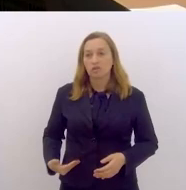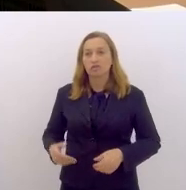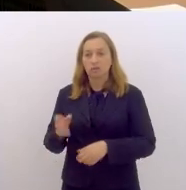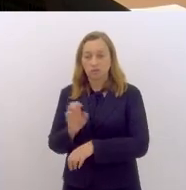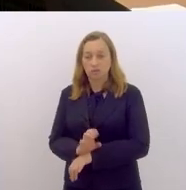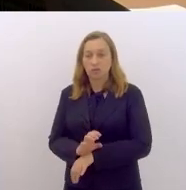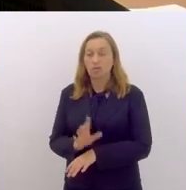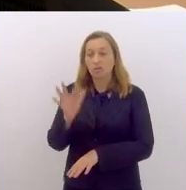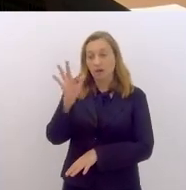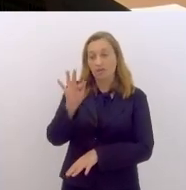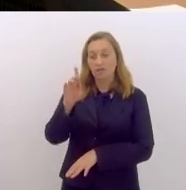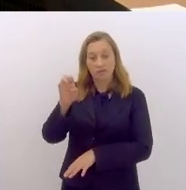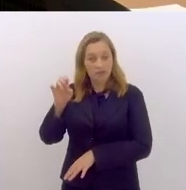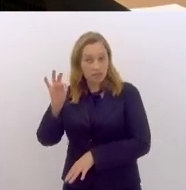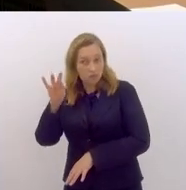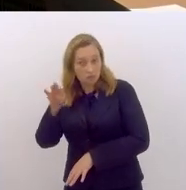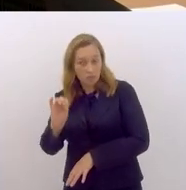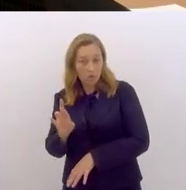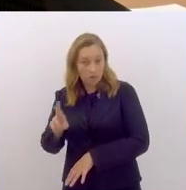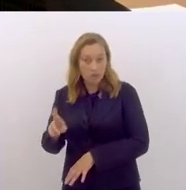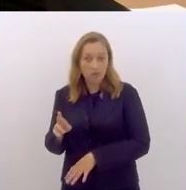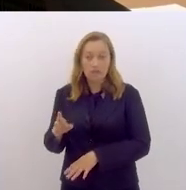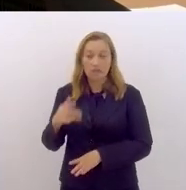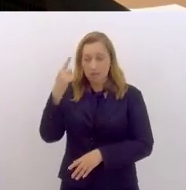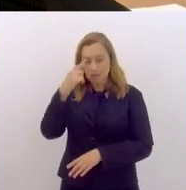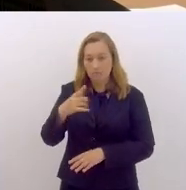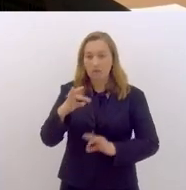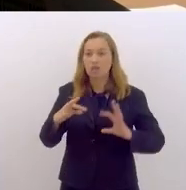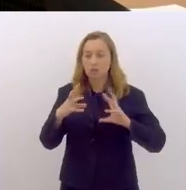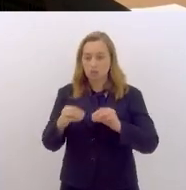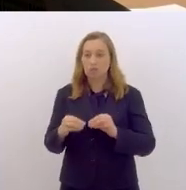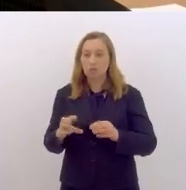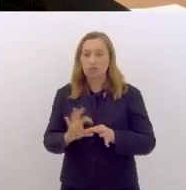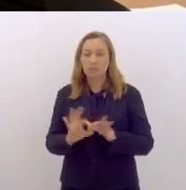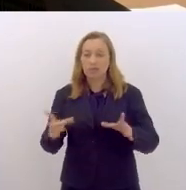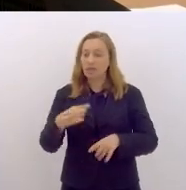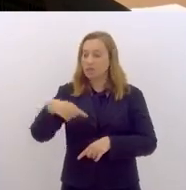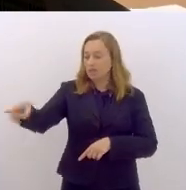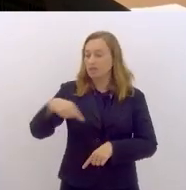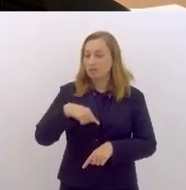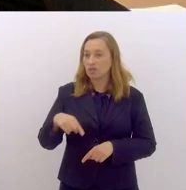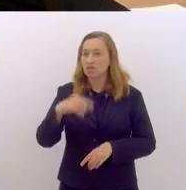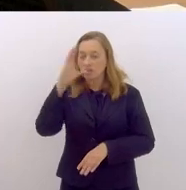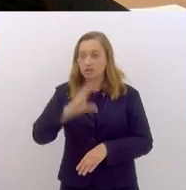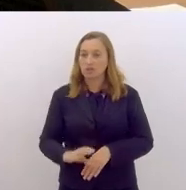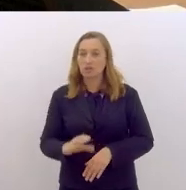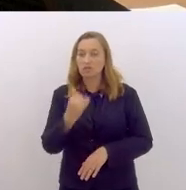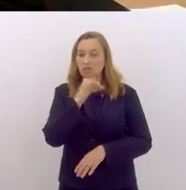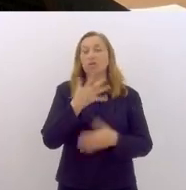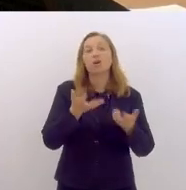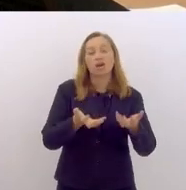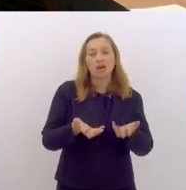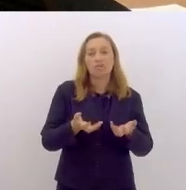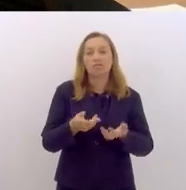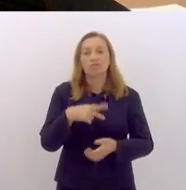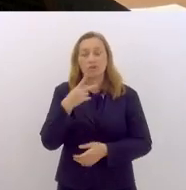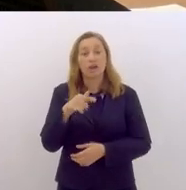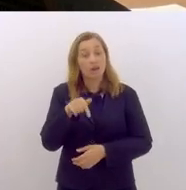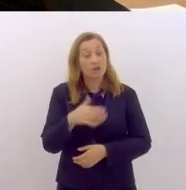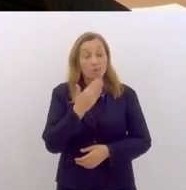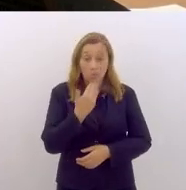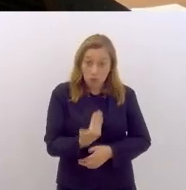FETRANSPOR, que ainda segue mandando e desmandando muito na mobilidade e na liberdade de ir e vir dos cidadãos e cidadãs fluminenses. Então, eu quero aqui fazer um